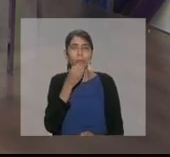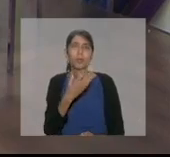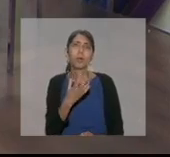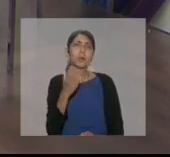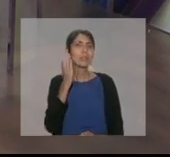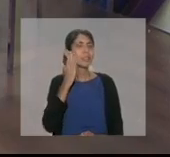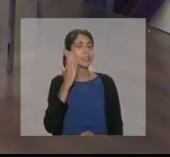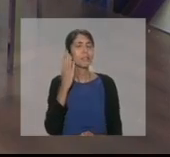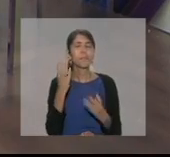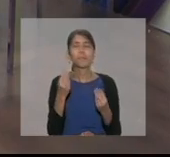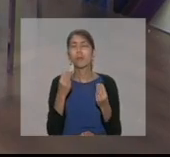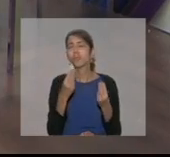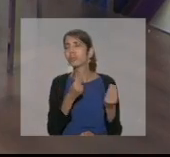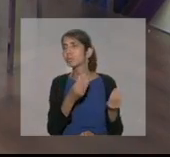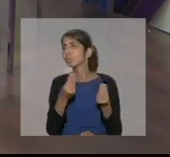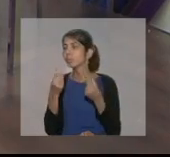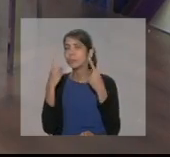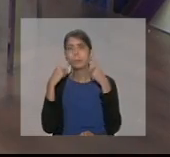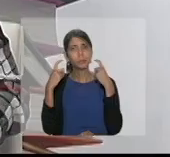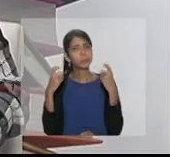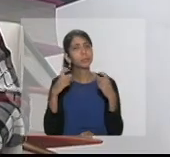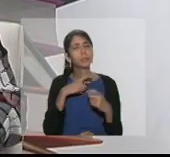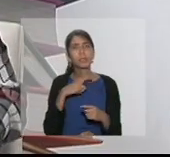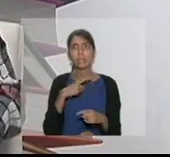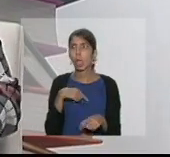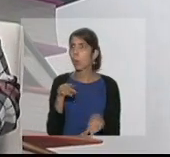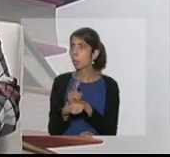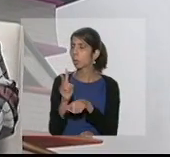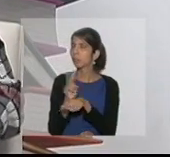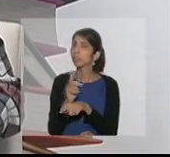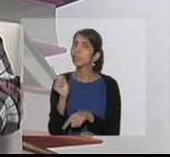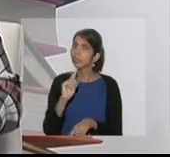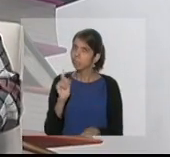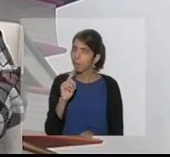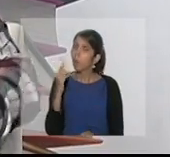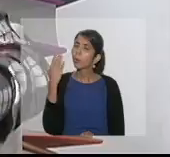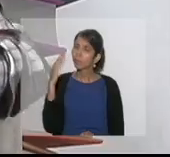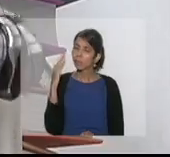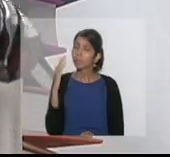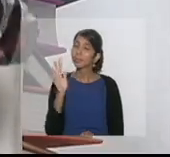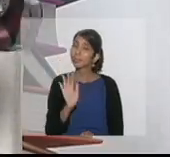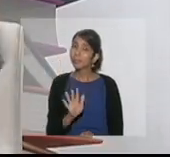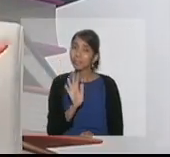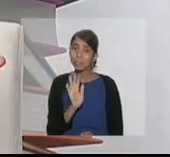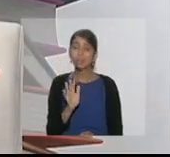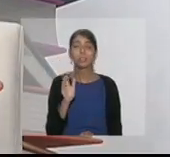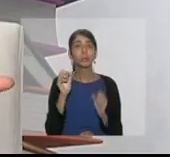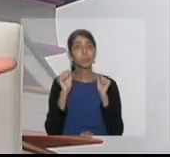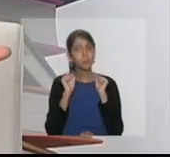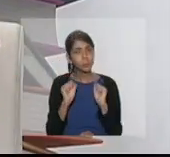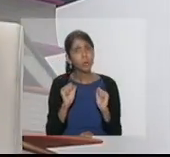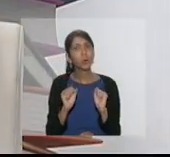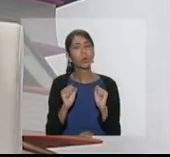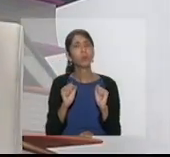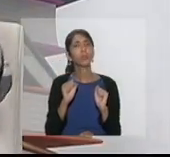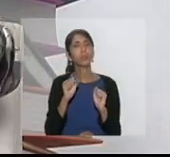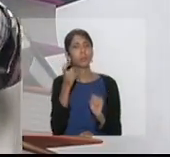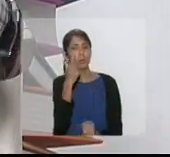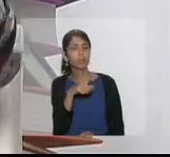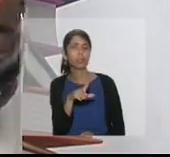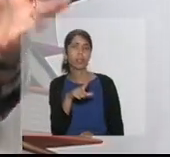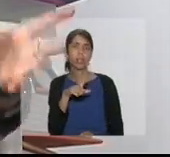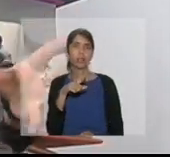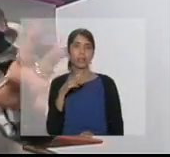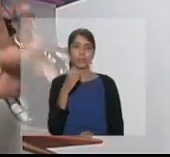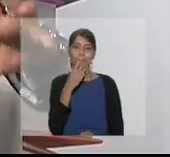acontecer milhares de tipos de violência no caminho, não vou protegê-los disso, eles têm que entender isso. Mas isso pode ser resolvido. Se